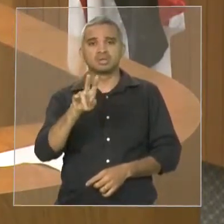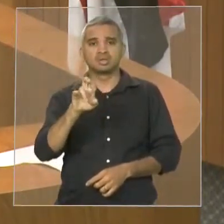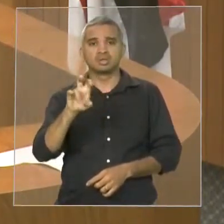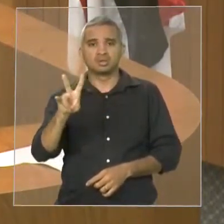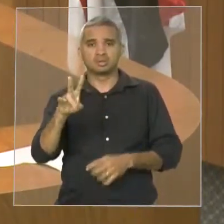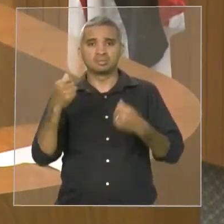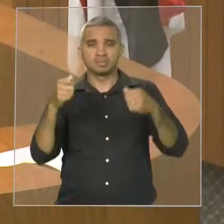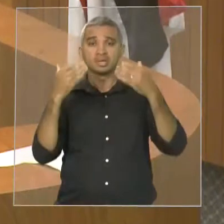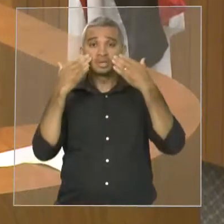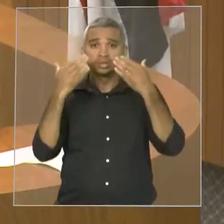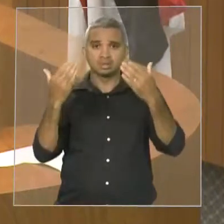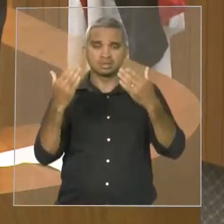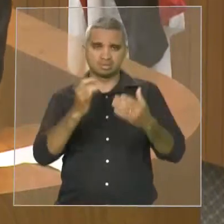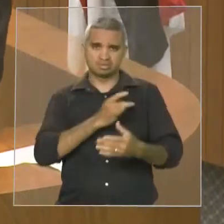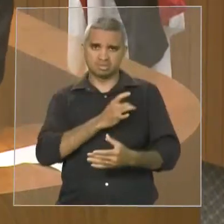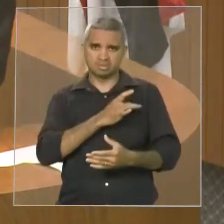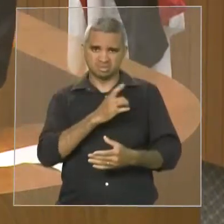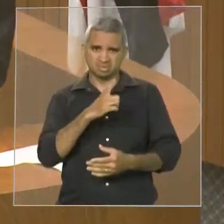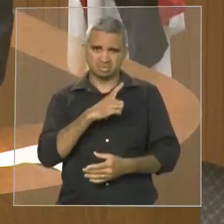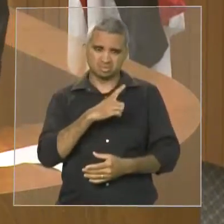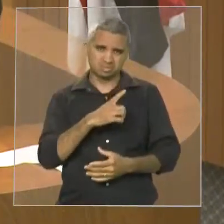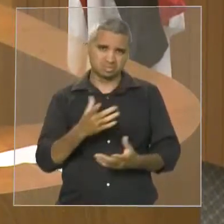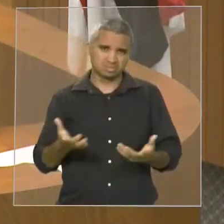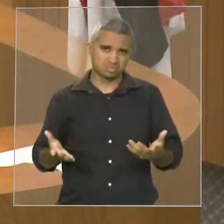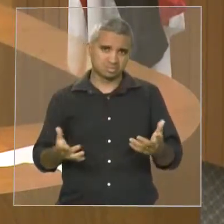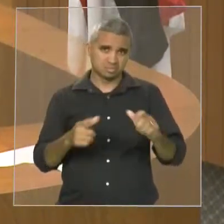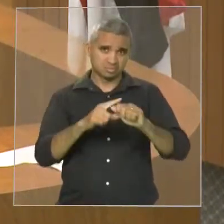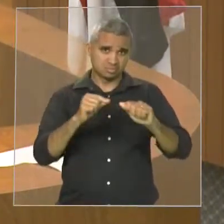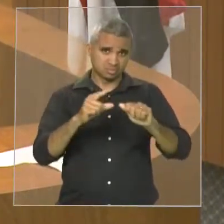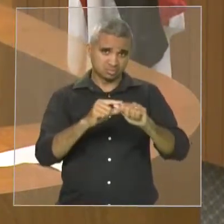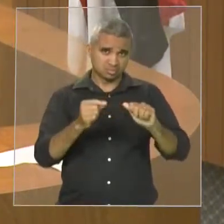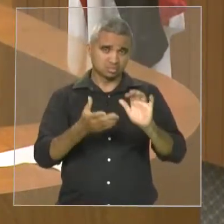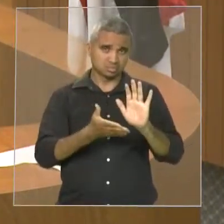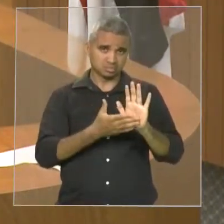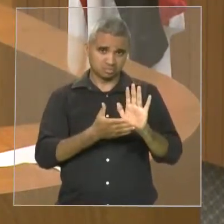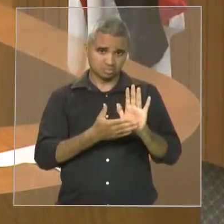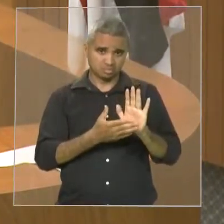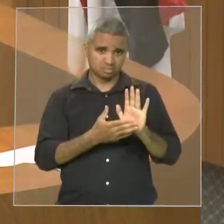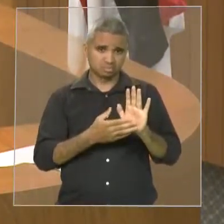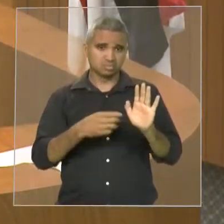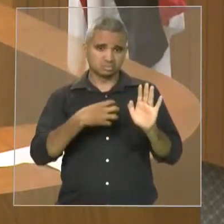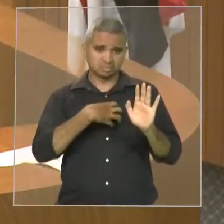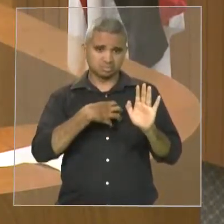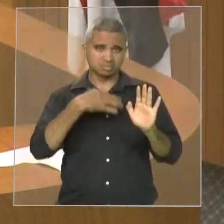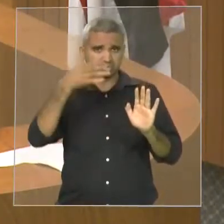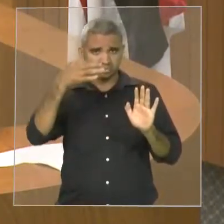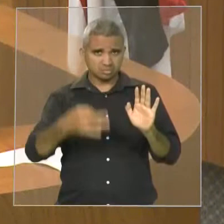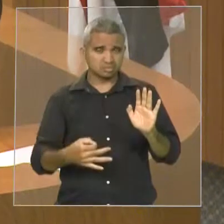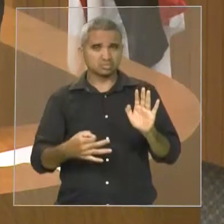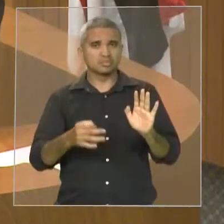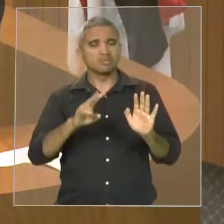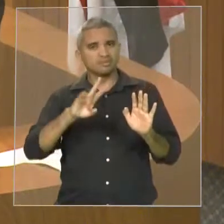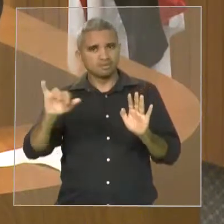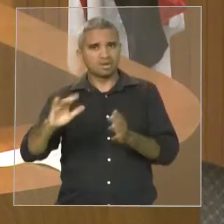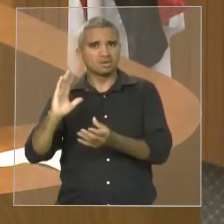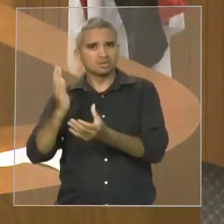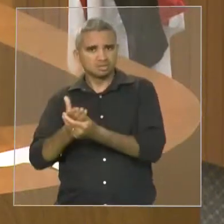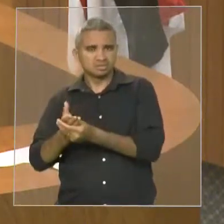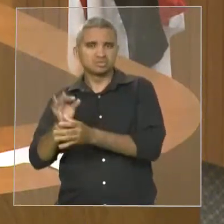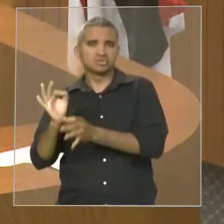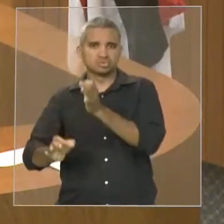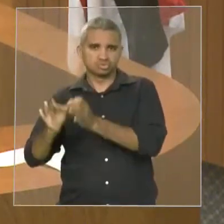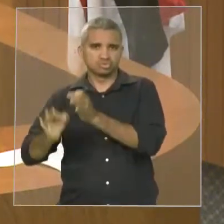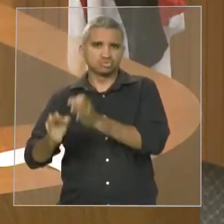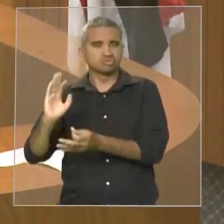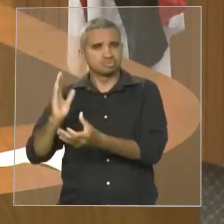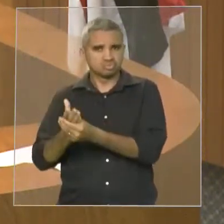artigo, eu não tenho dúvida nenhuma, porque já ouvi na audiência pública, será questionado na Justiça. E é